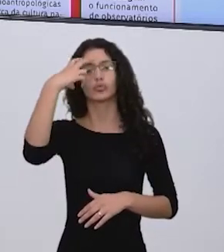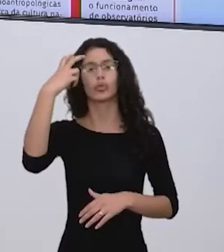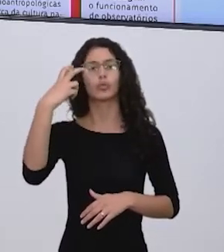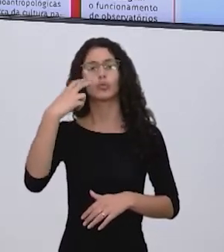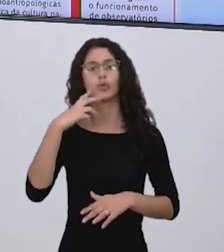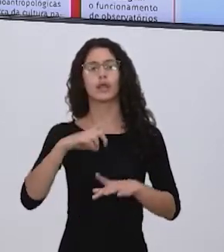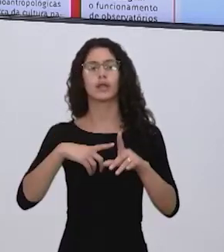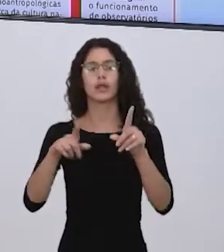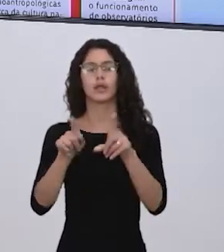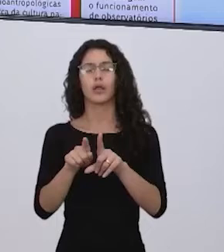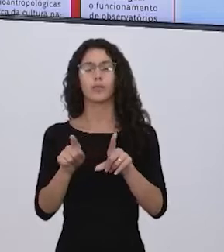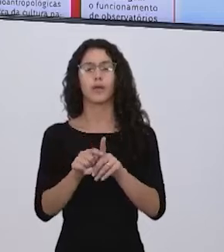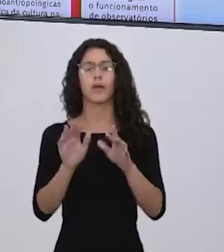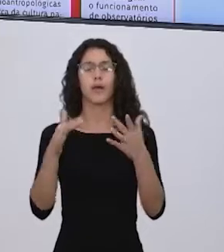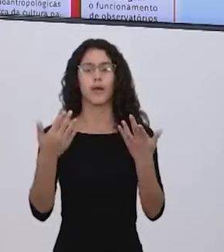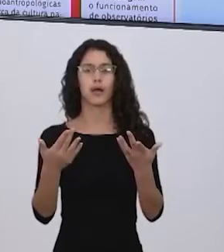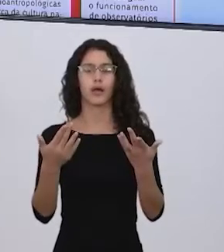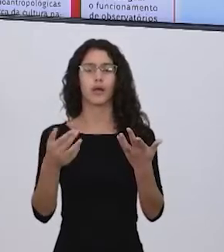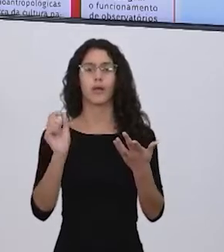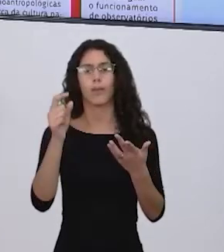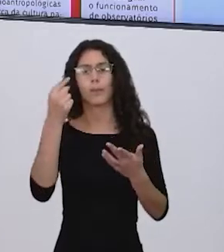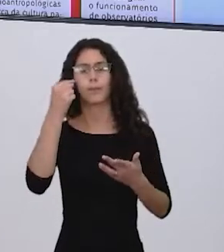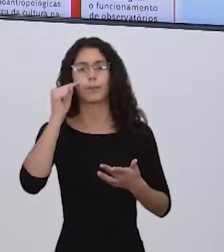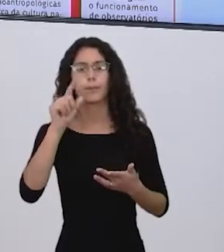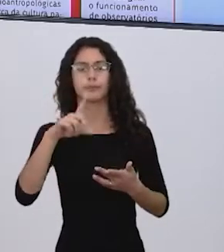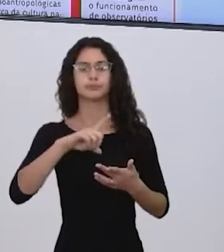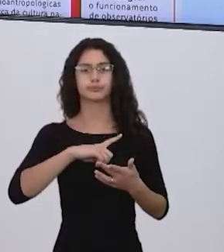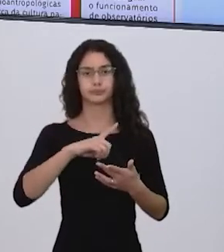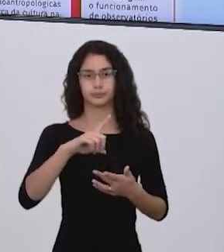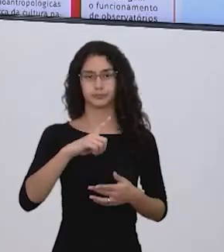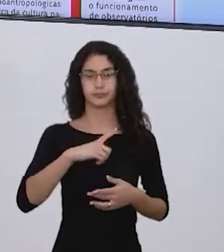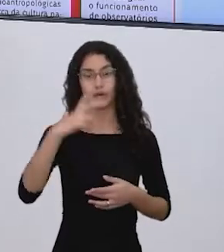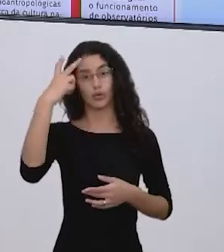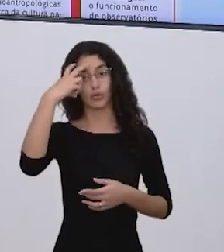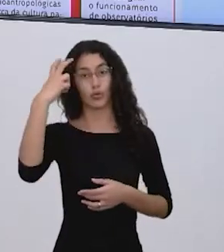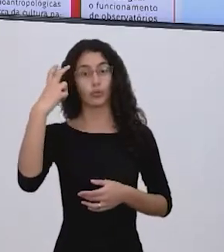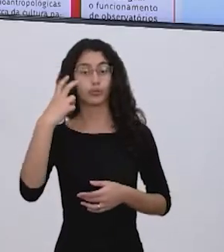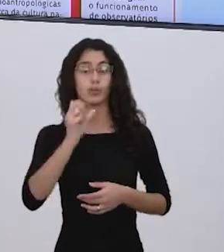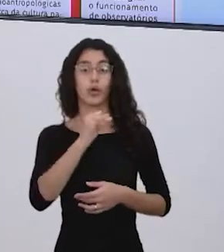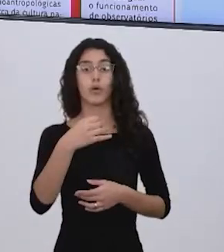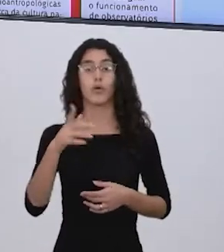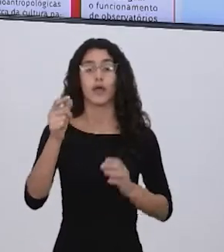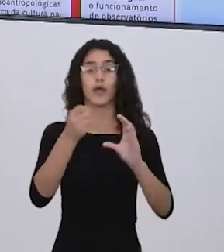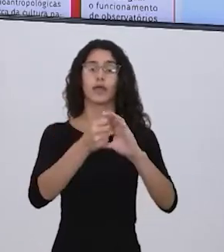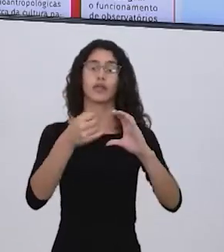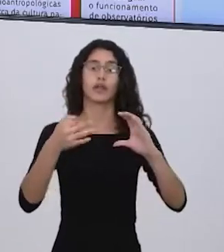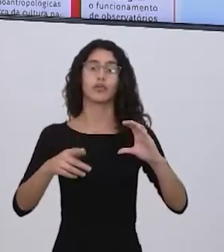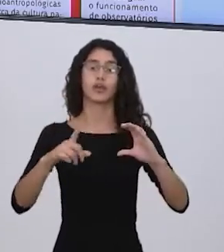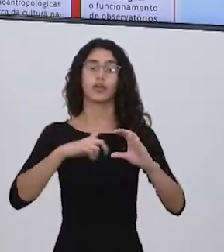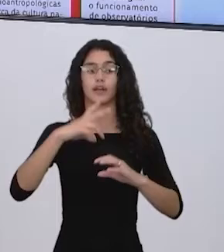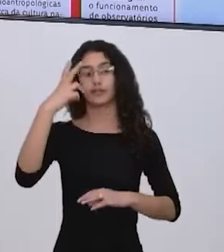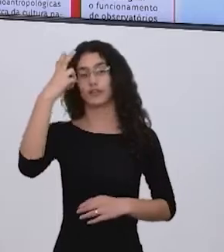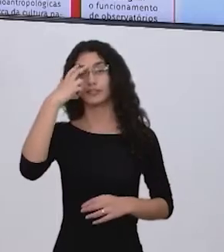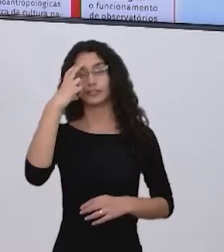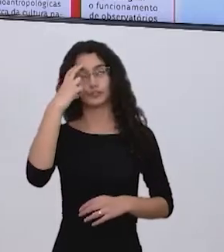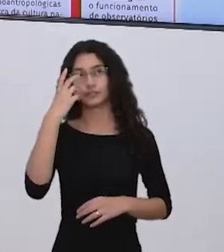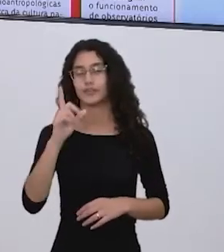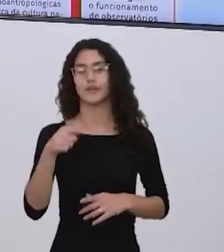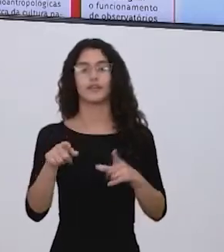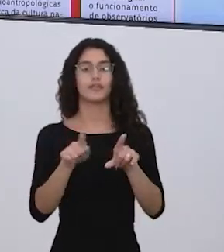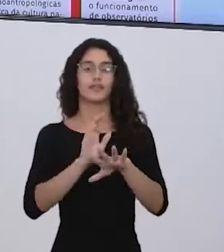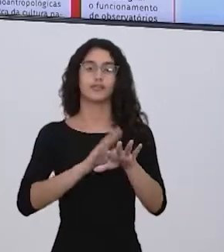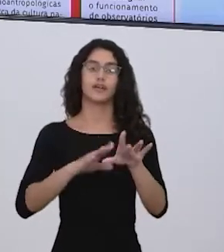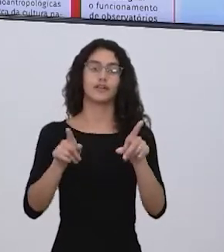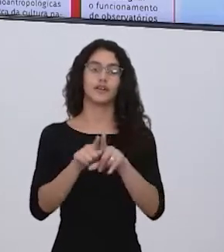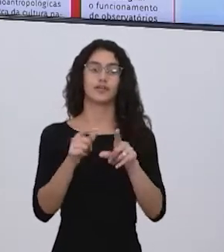né? Então, o que é essa ideia que se tem de cultura? Quais são as características da cultura? E isso foi trabalhado